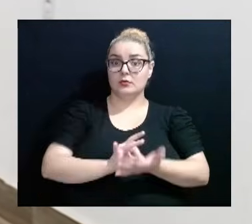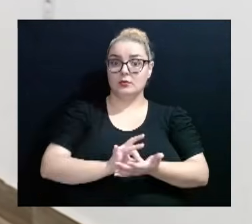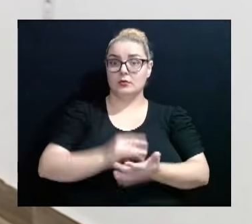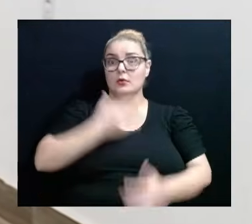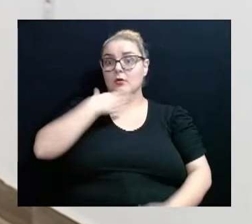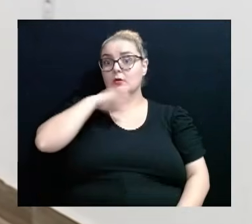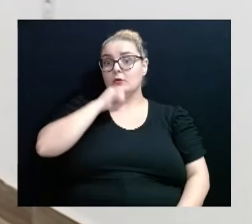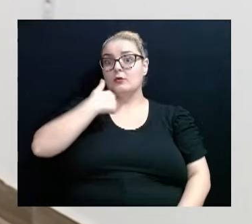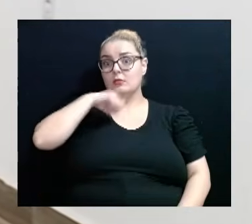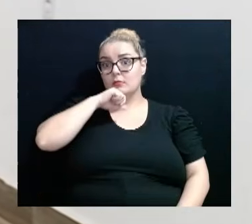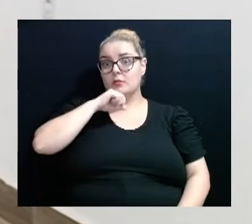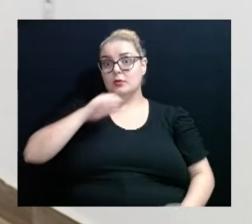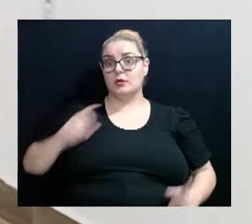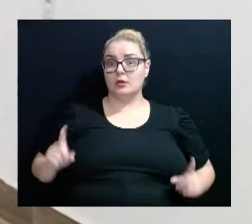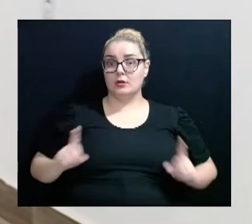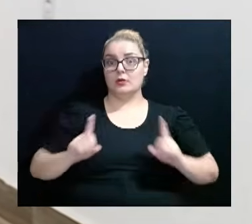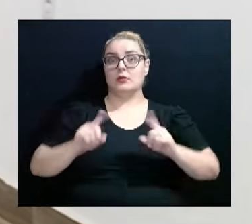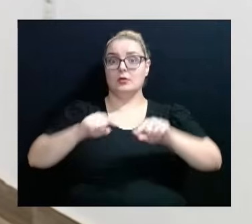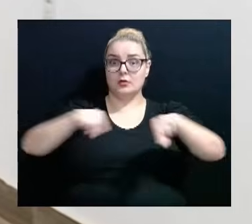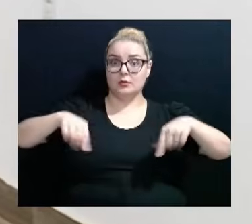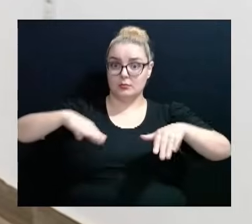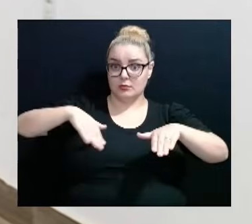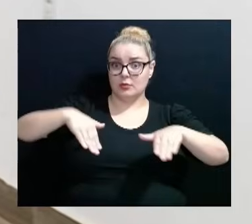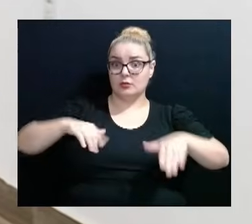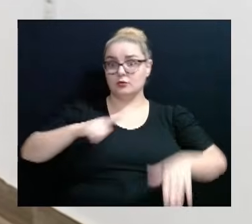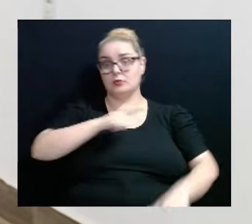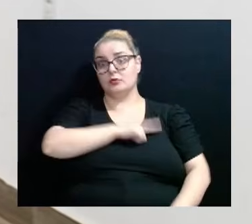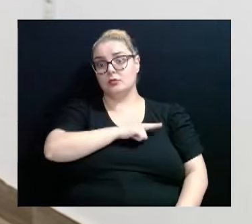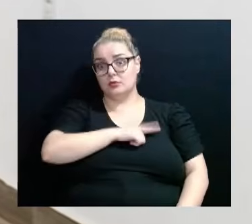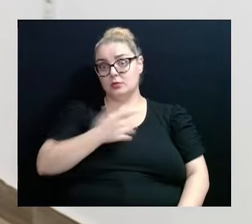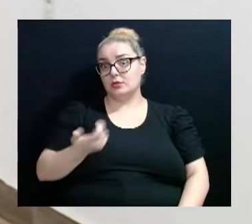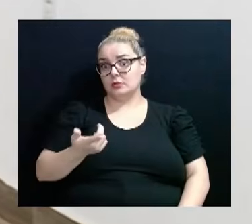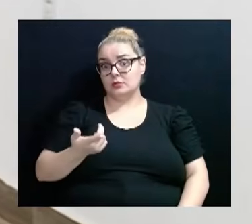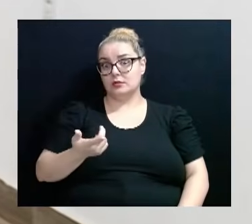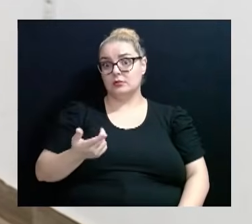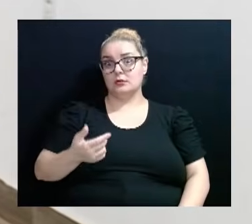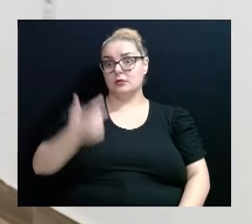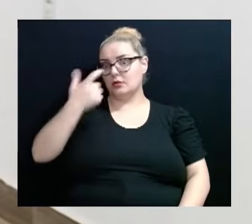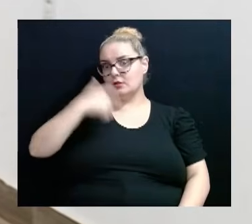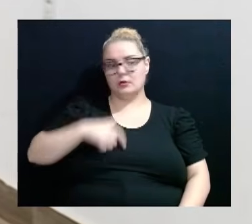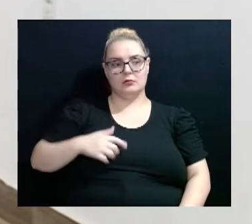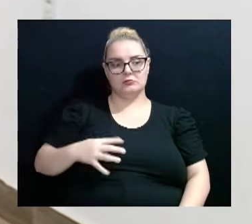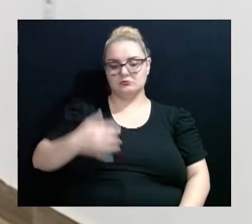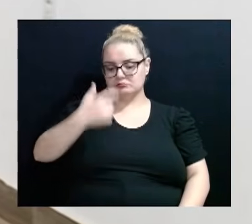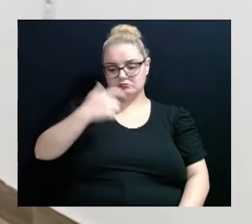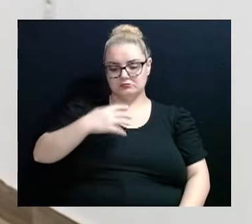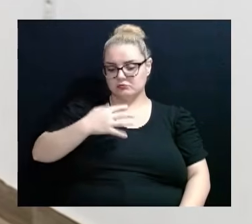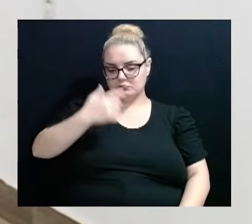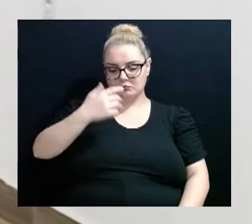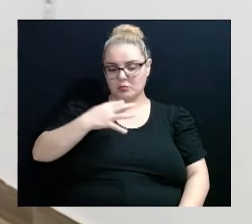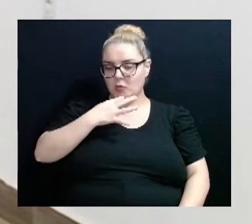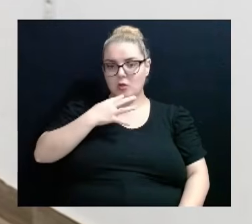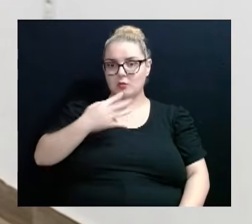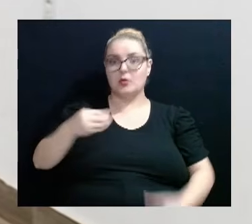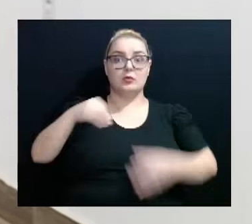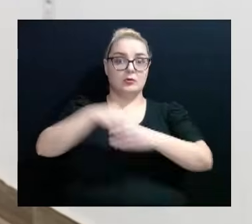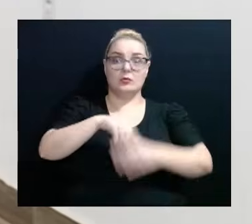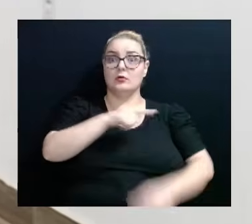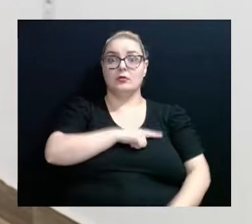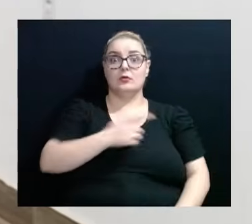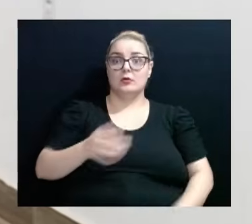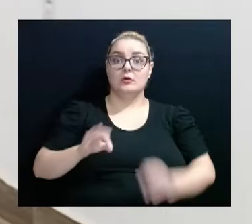se não fosse, eu vou ser bem franco, os meus pais se conheceram nas piscinas do clube, ou seja, desde que eu me conheço por